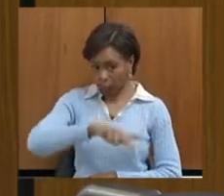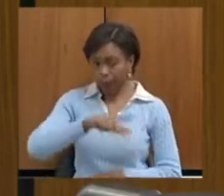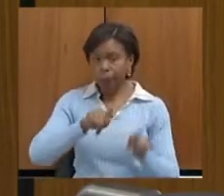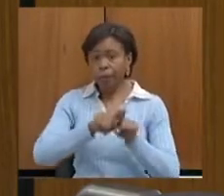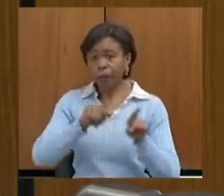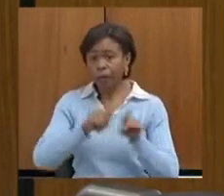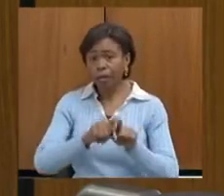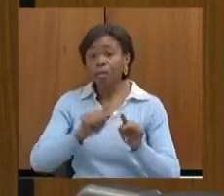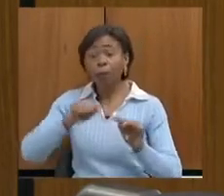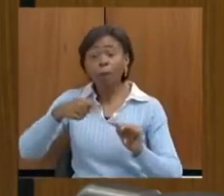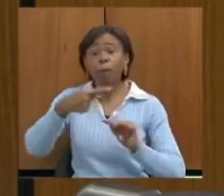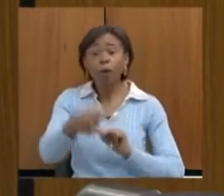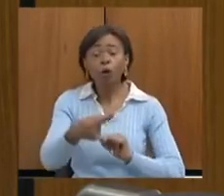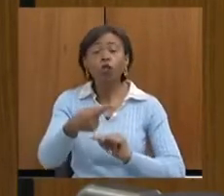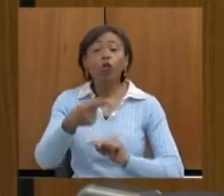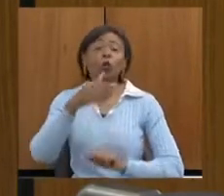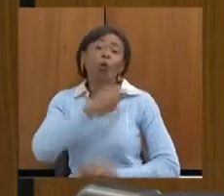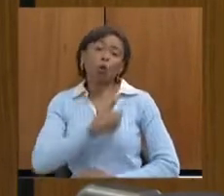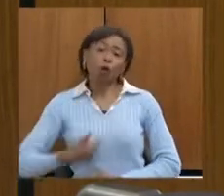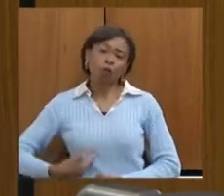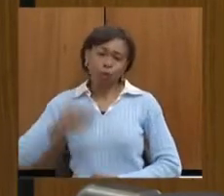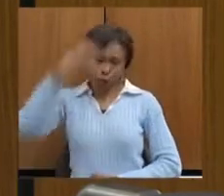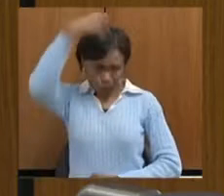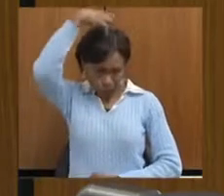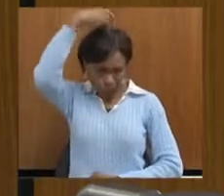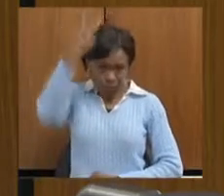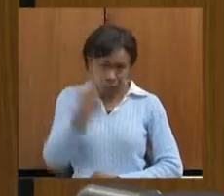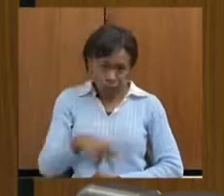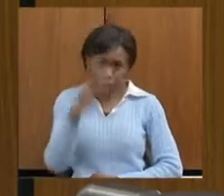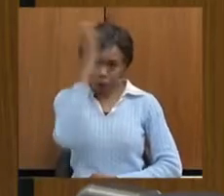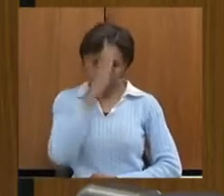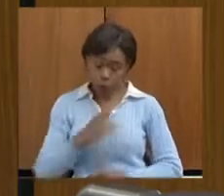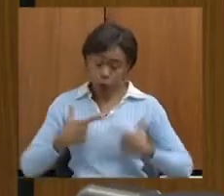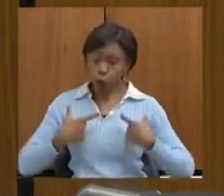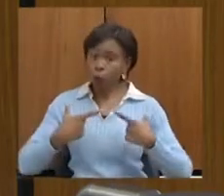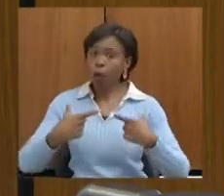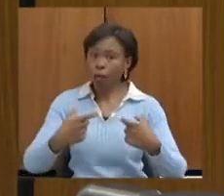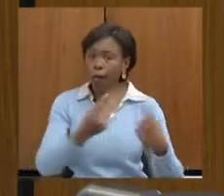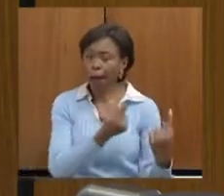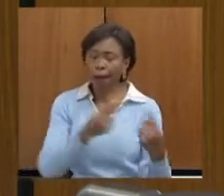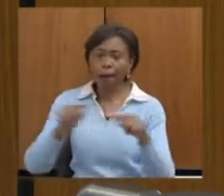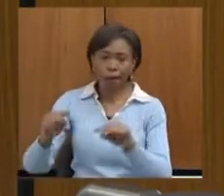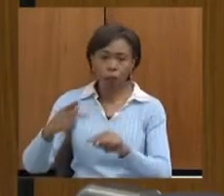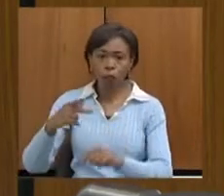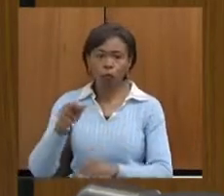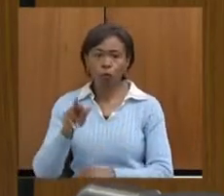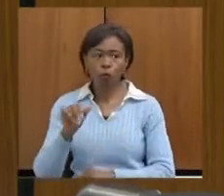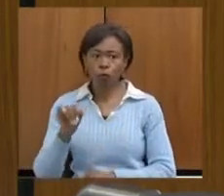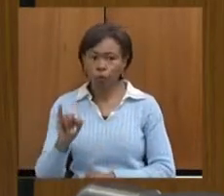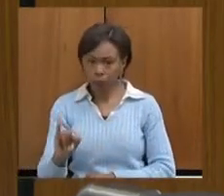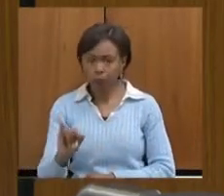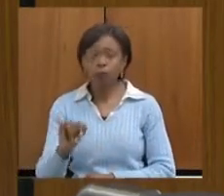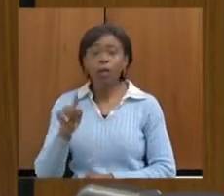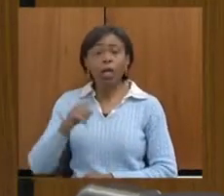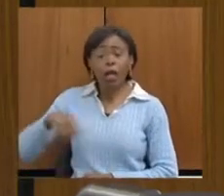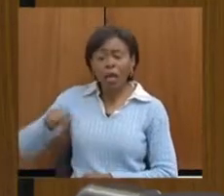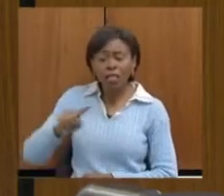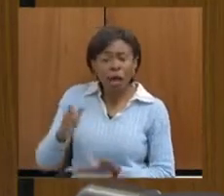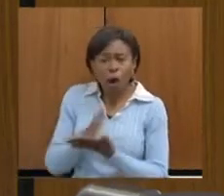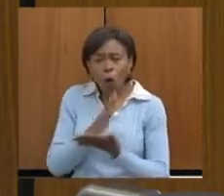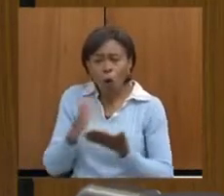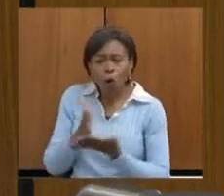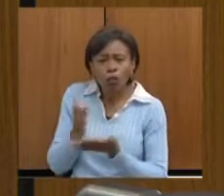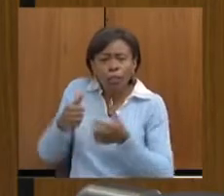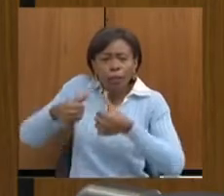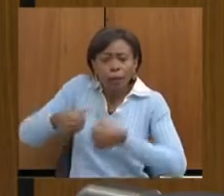pelo governo Imperial brasileiro por meio das Guerras justas ao vindos ao fim determinar e os remanescentes né a